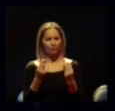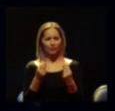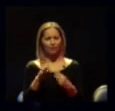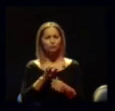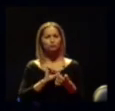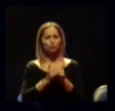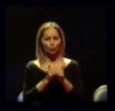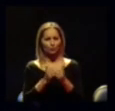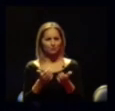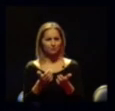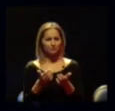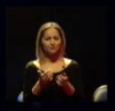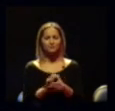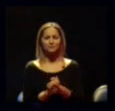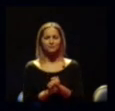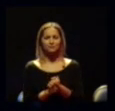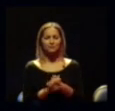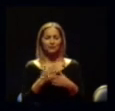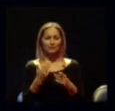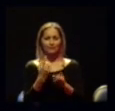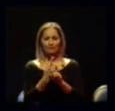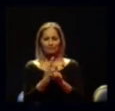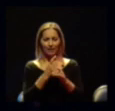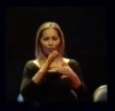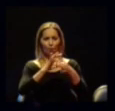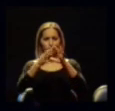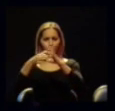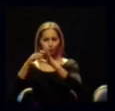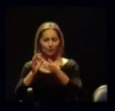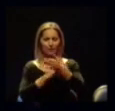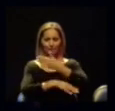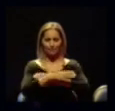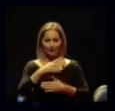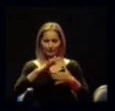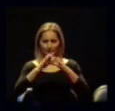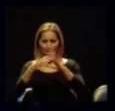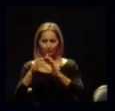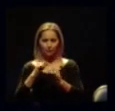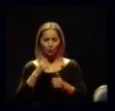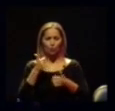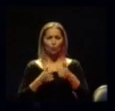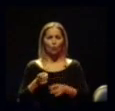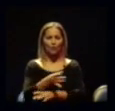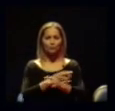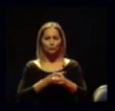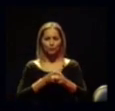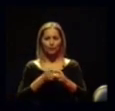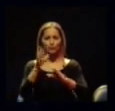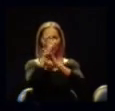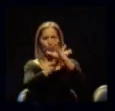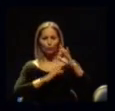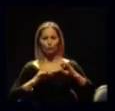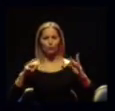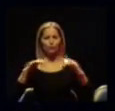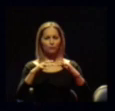desportivo. Entre outros, teremos os Jogos Olímpicos e Paralímpicos, bem como o Campeonato Europeu de Futebol.